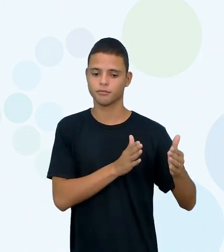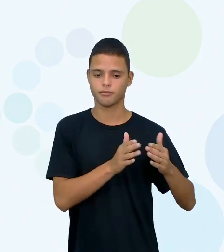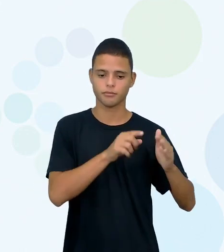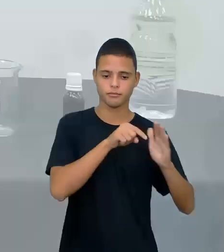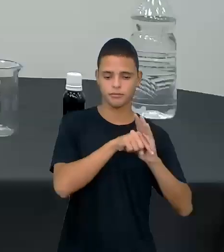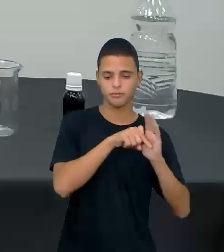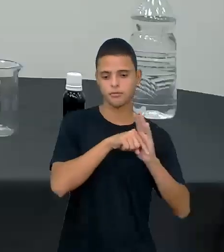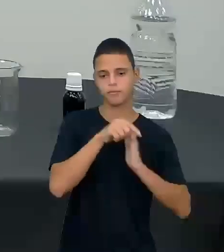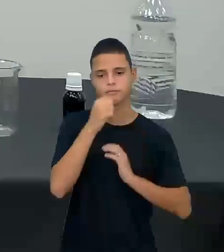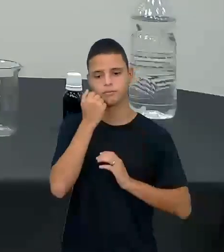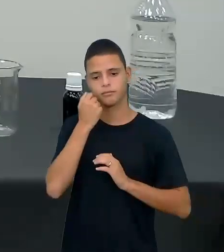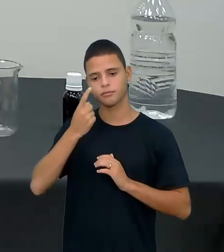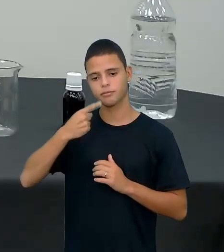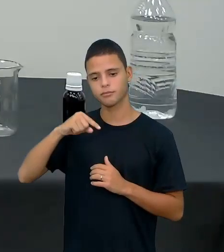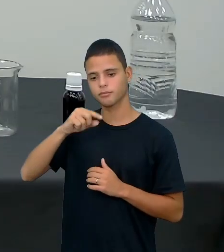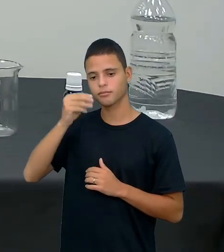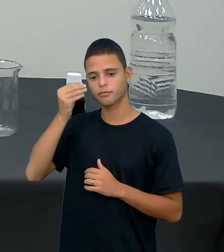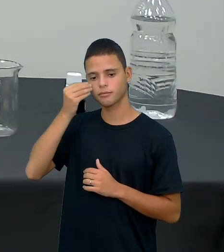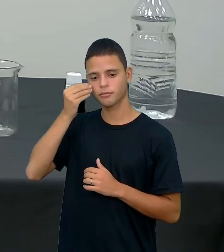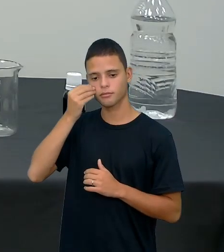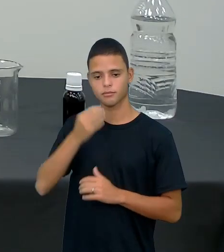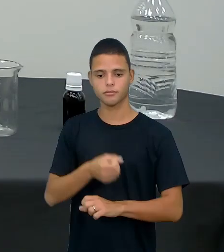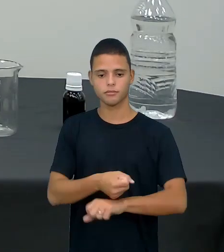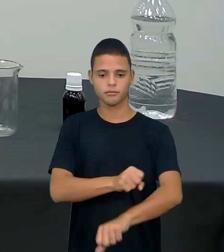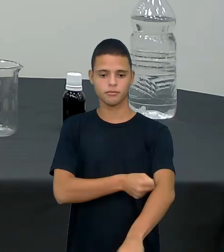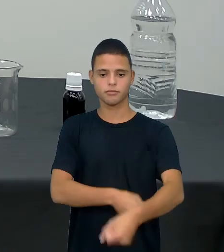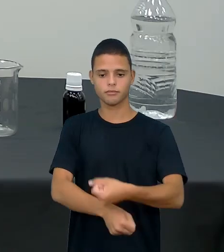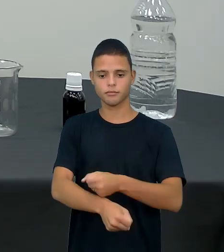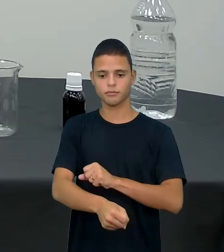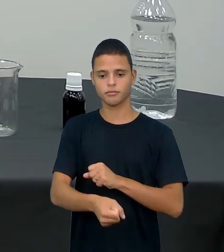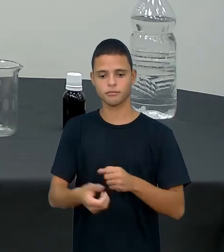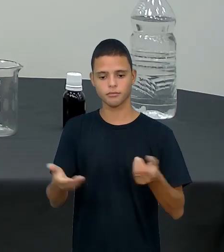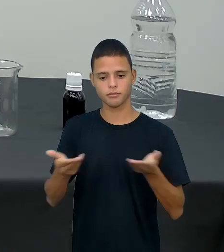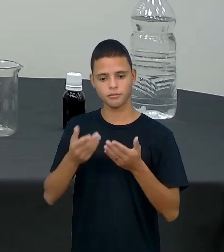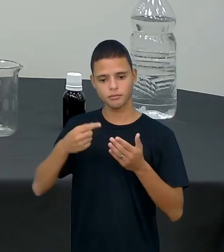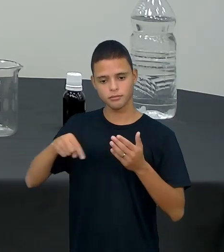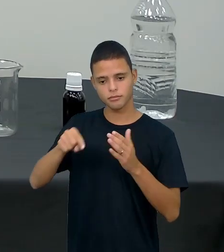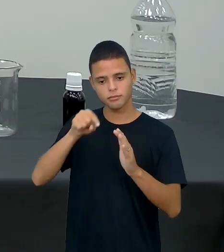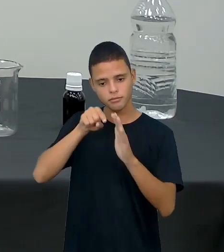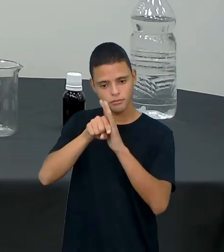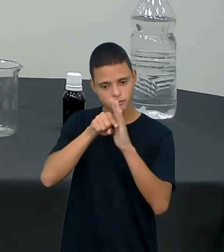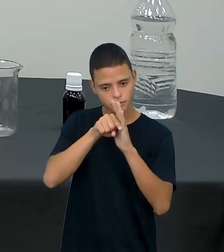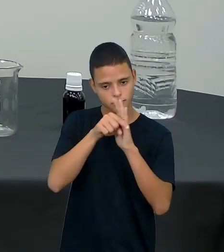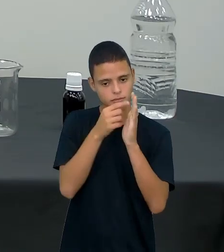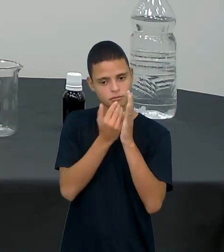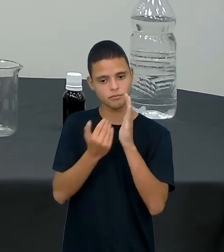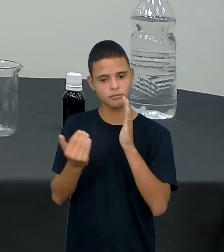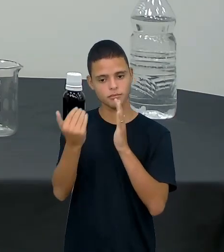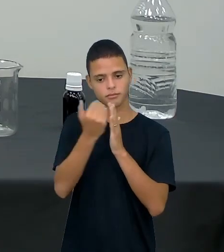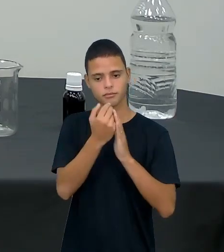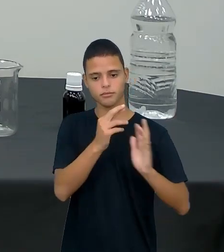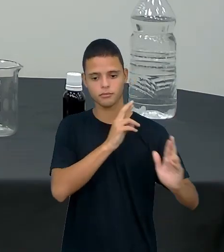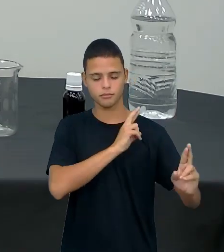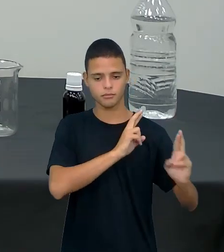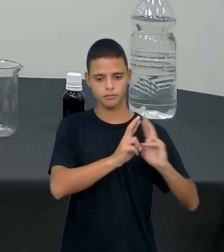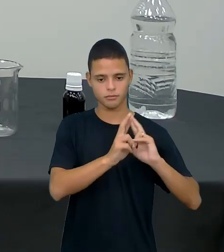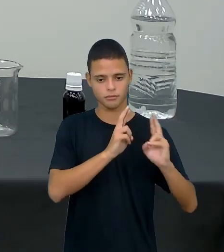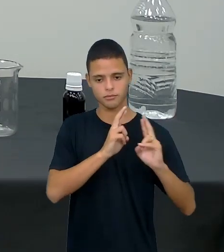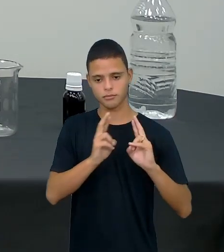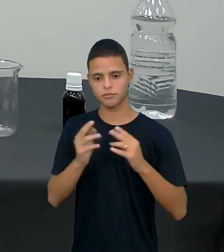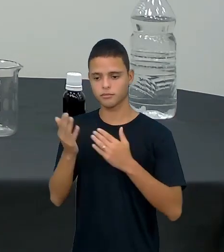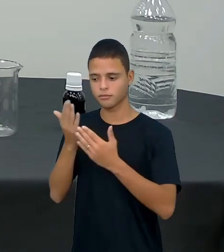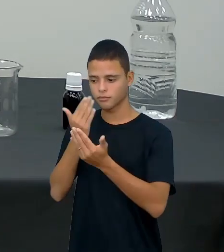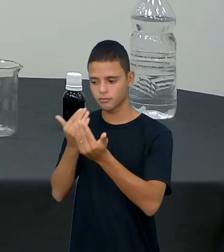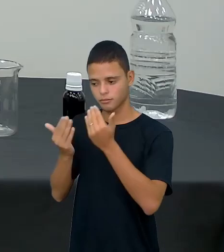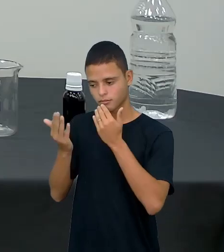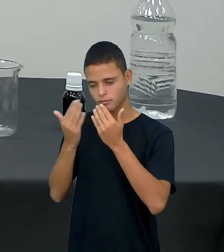gente fazer então um experimento e colocar a mão na massa, né? Então hoje a gente vai pesquisar um pouquinho mais aqui a respeito dos